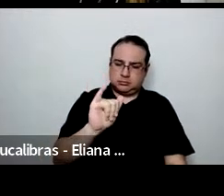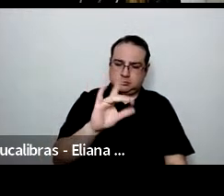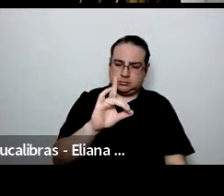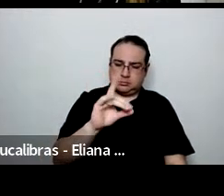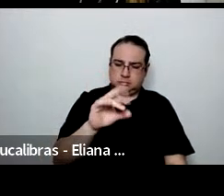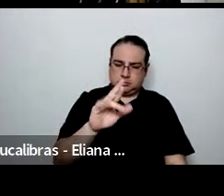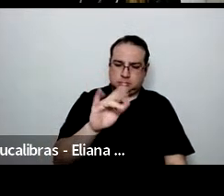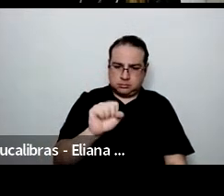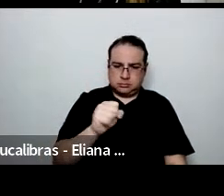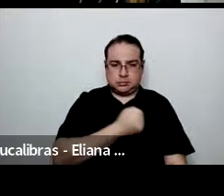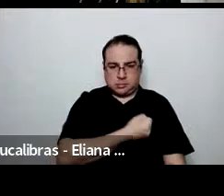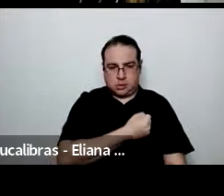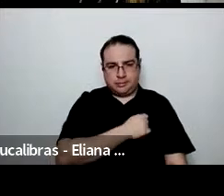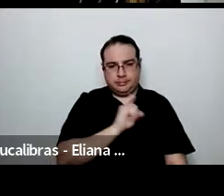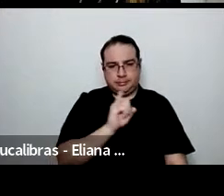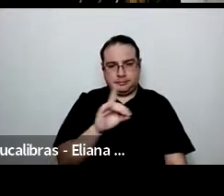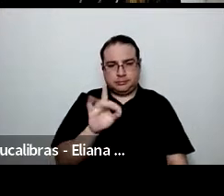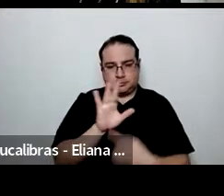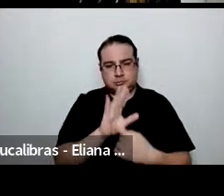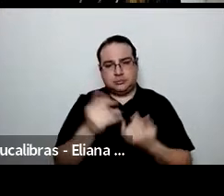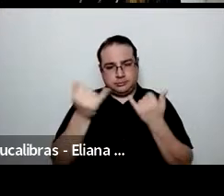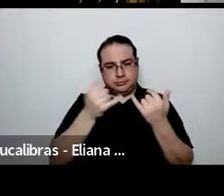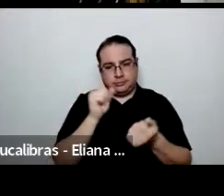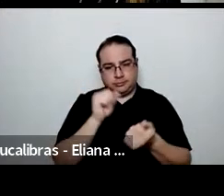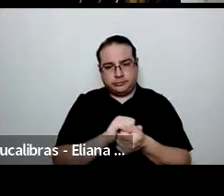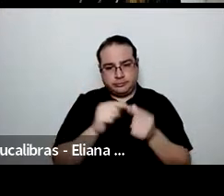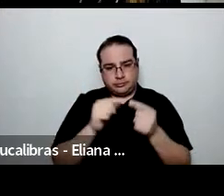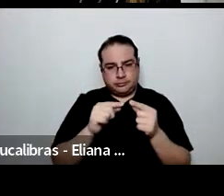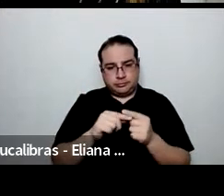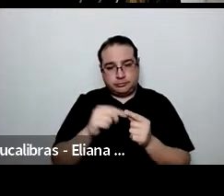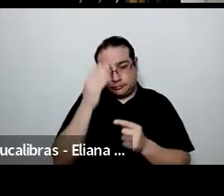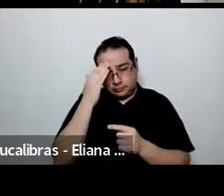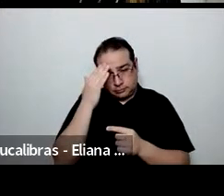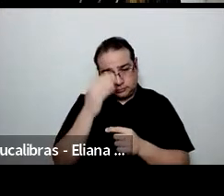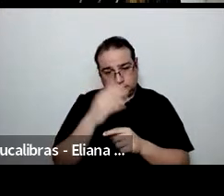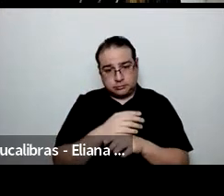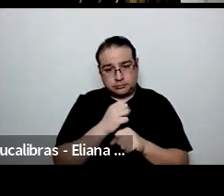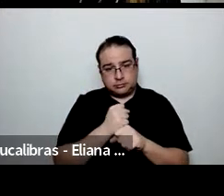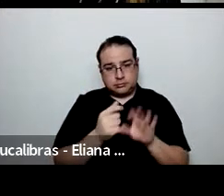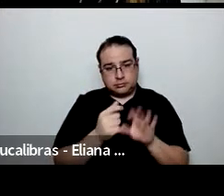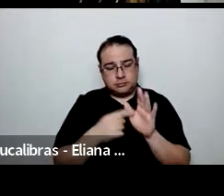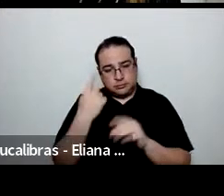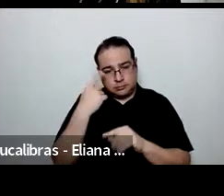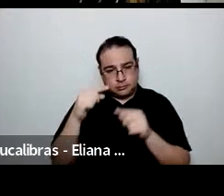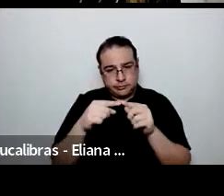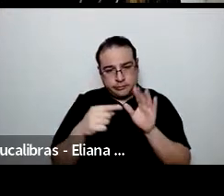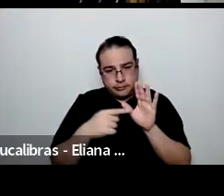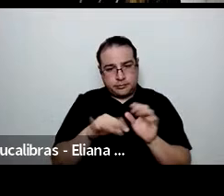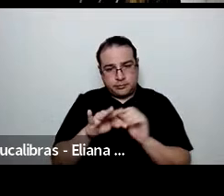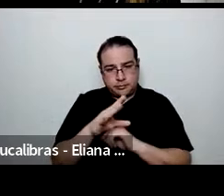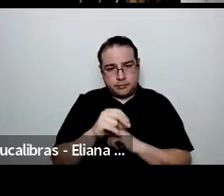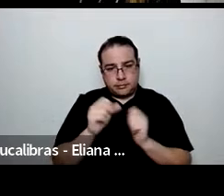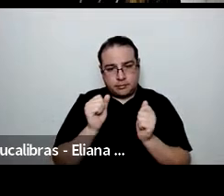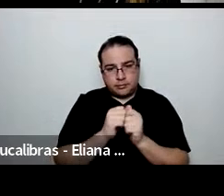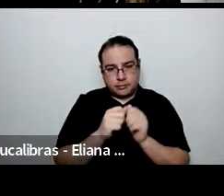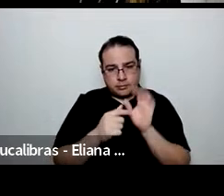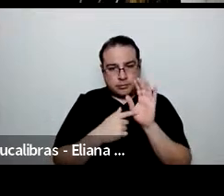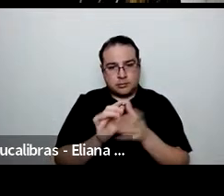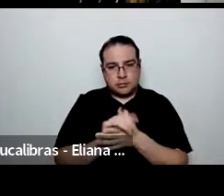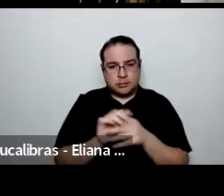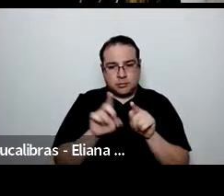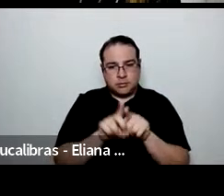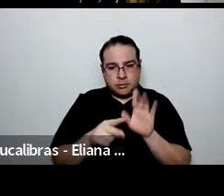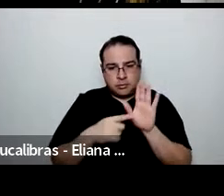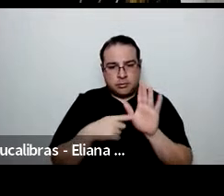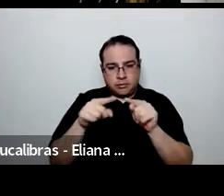eb1 o centro Tais informações levadas em consideração na elaboração do último parecer técnico conclusivo e ainda